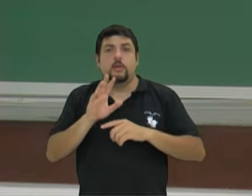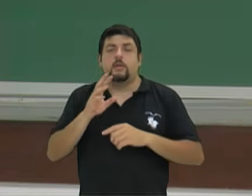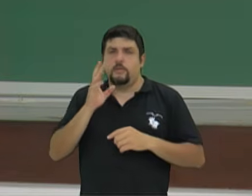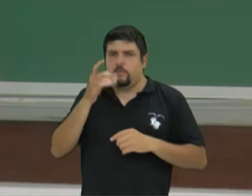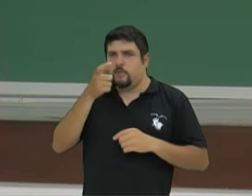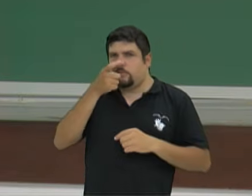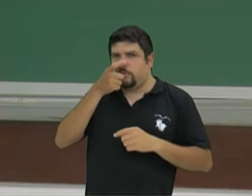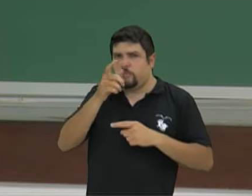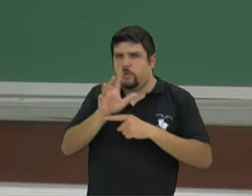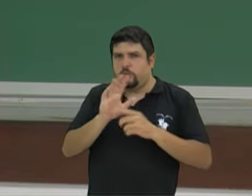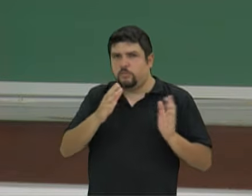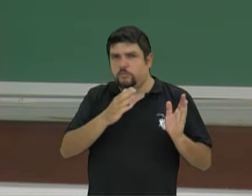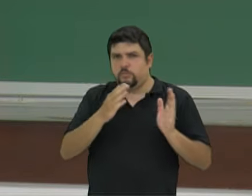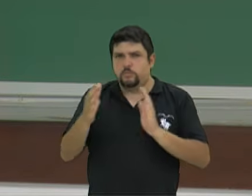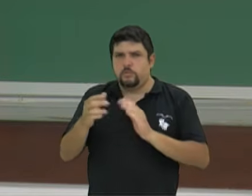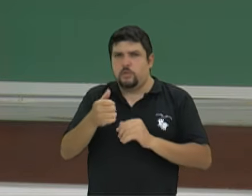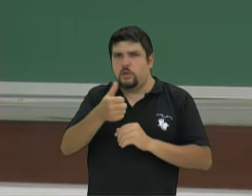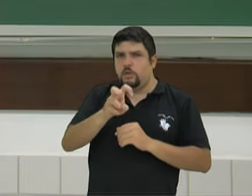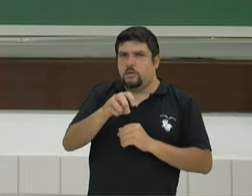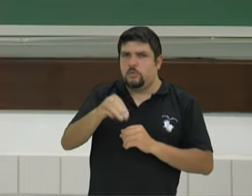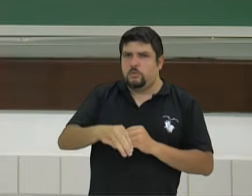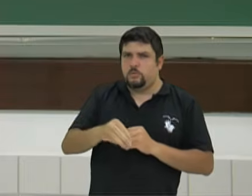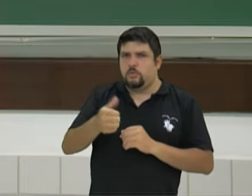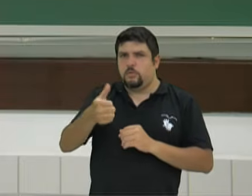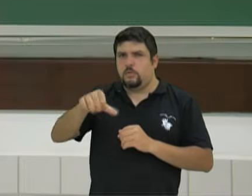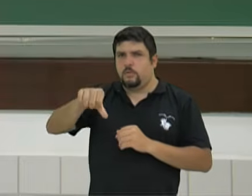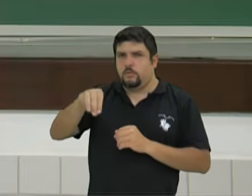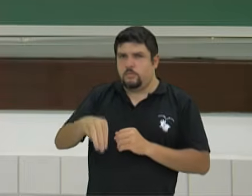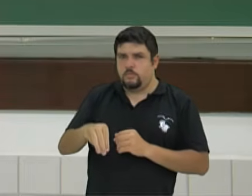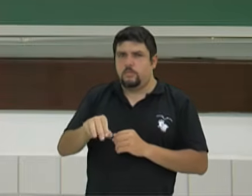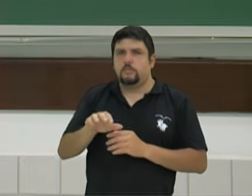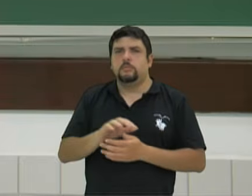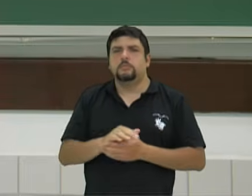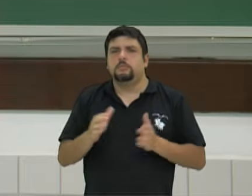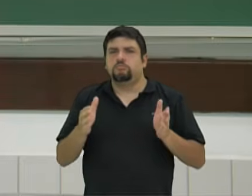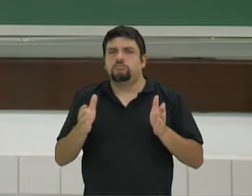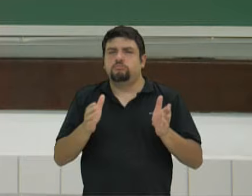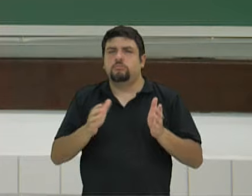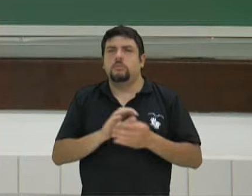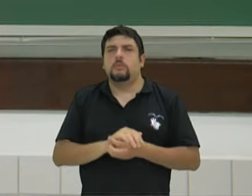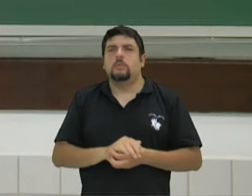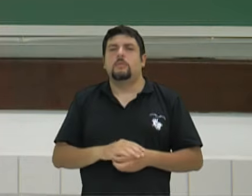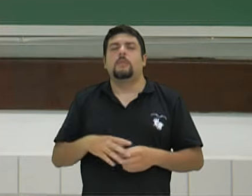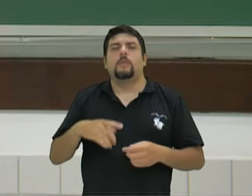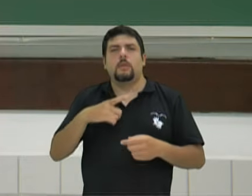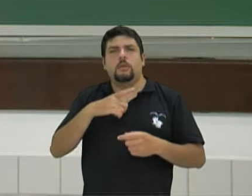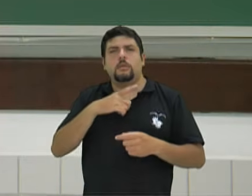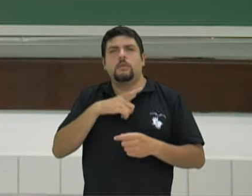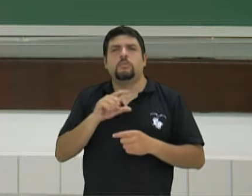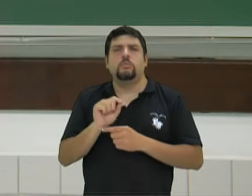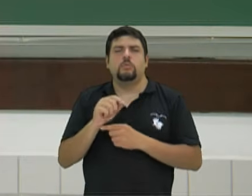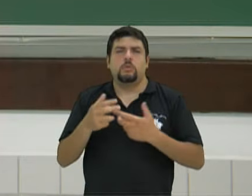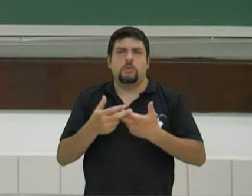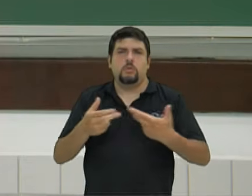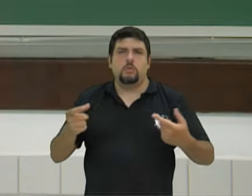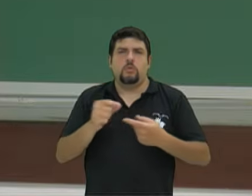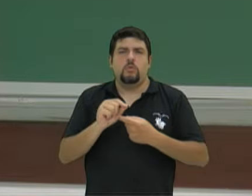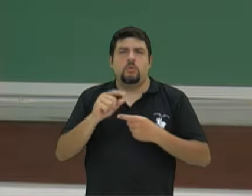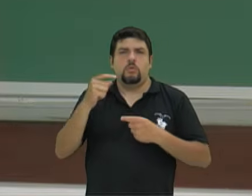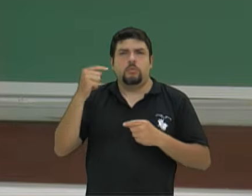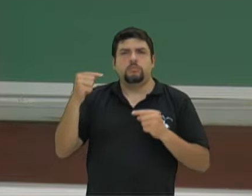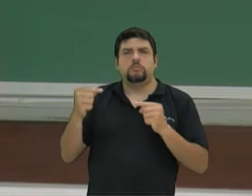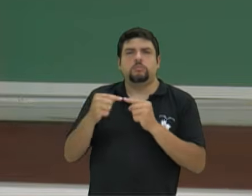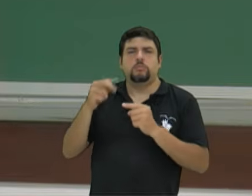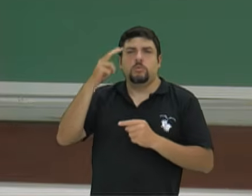inteiro, ele é um filme de 15 a 19 minutos. E o bacana, por exemplo, aqui tem várias coisas que remetem ao sonho, né?